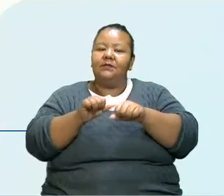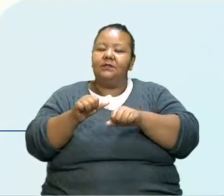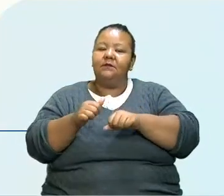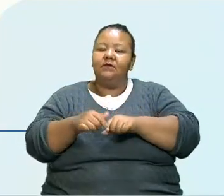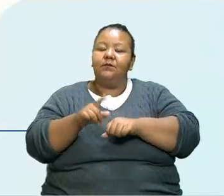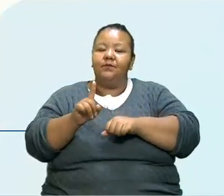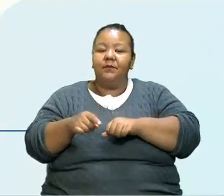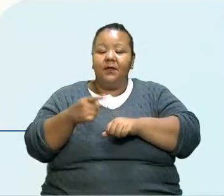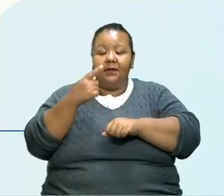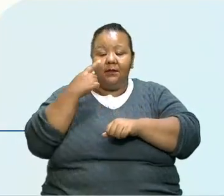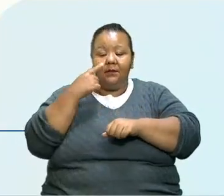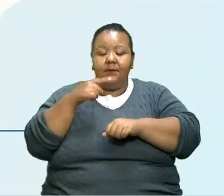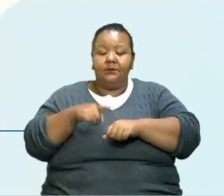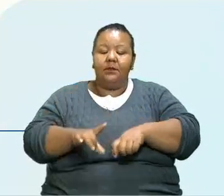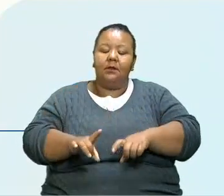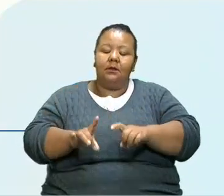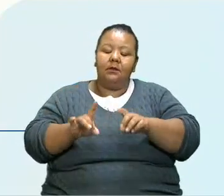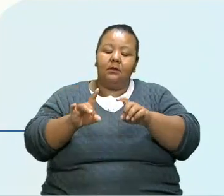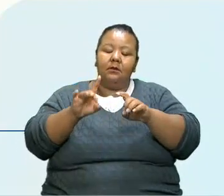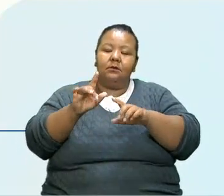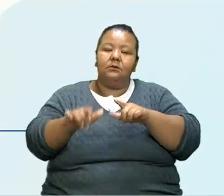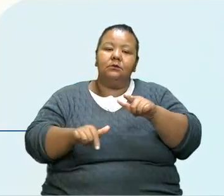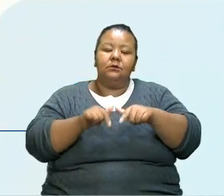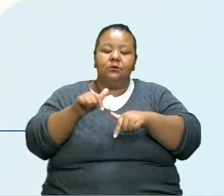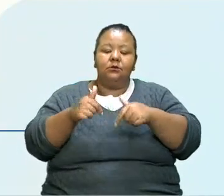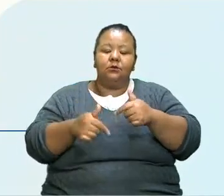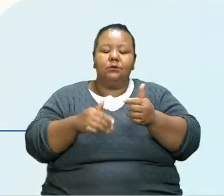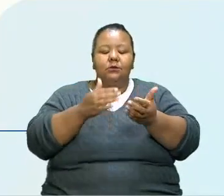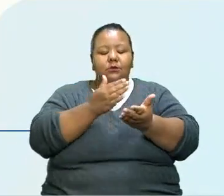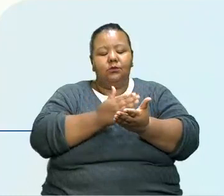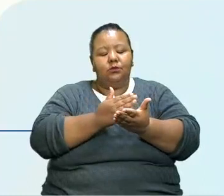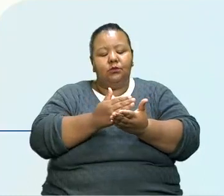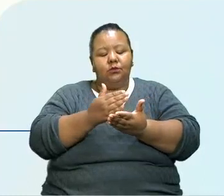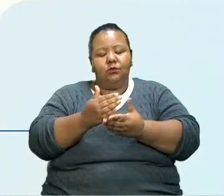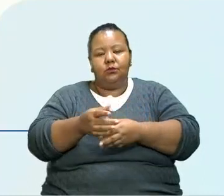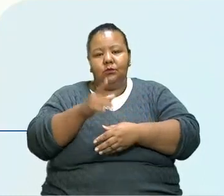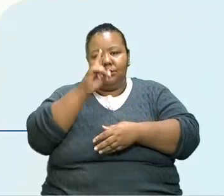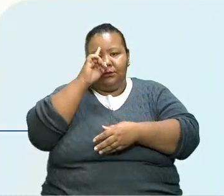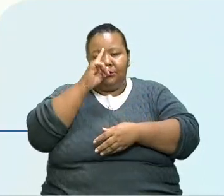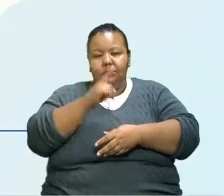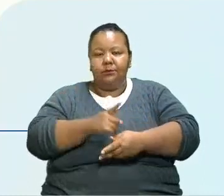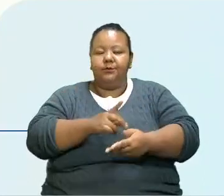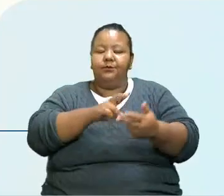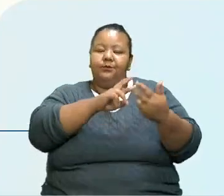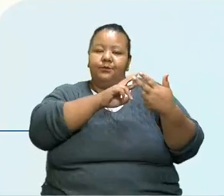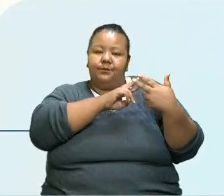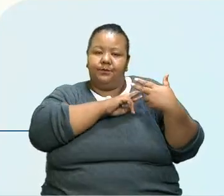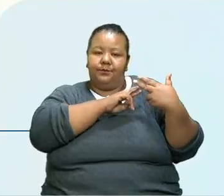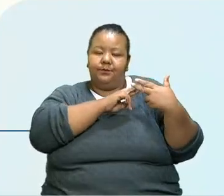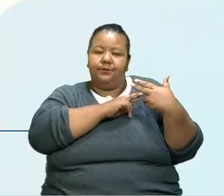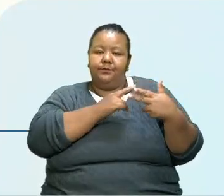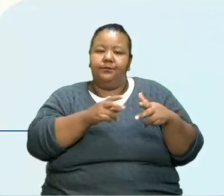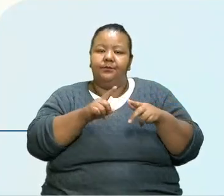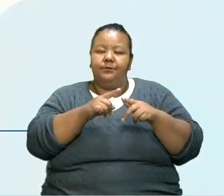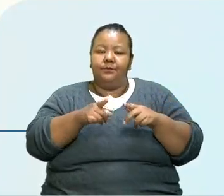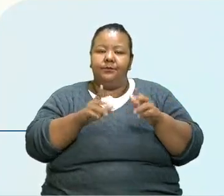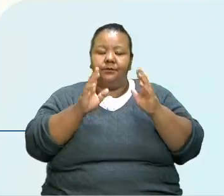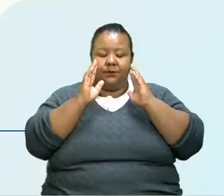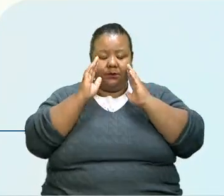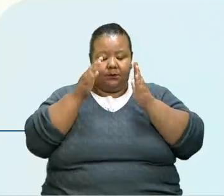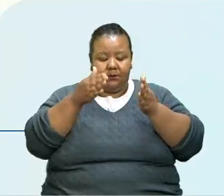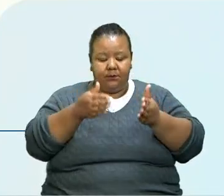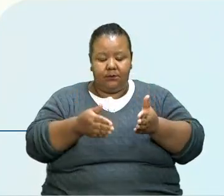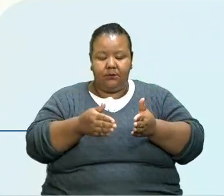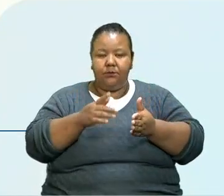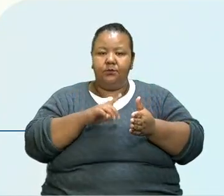A especialização do trabalho, a amplitude de controle, a cadeia de comando, a autoridade, a responsabilidade, também a centralização. Ele